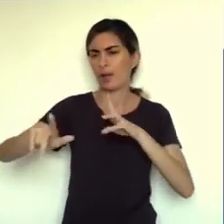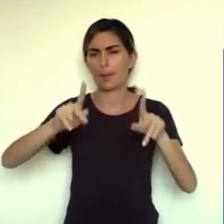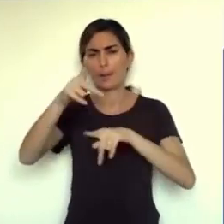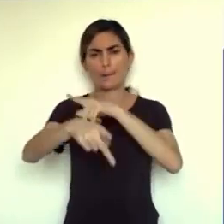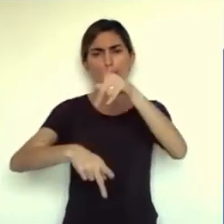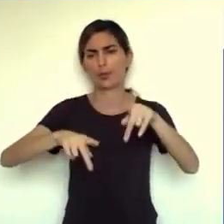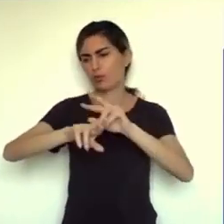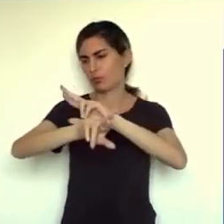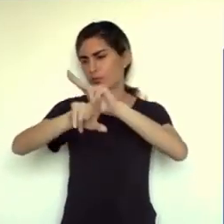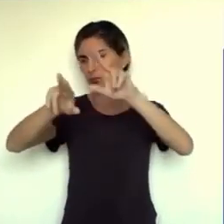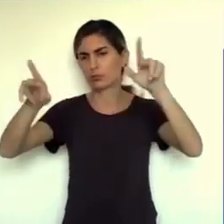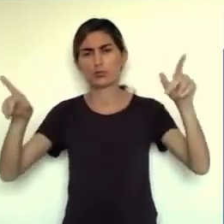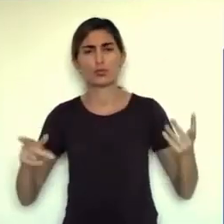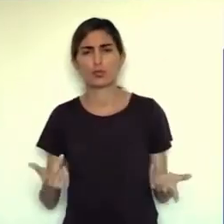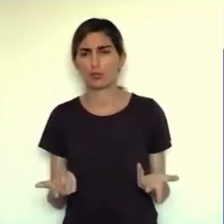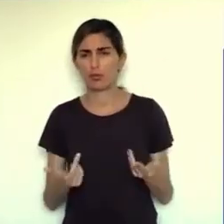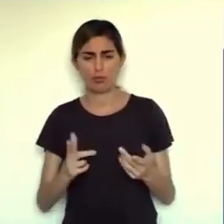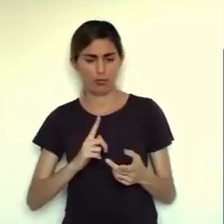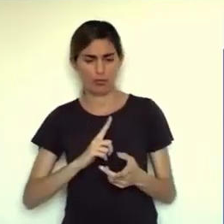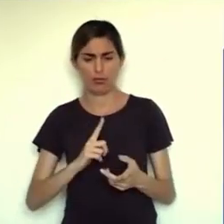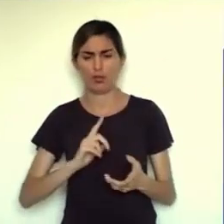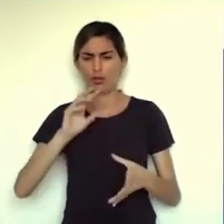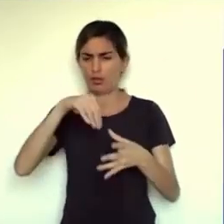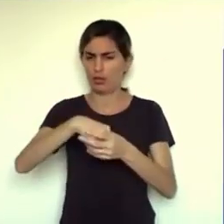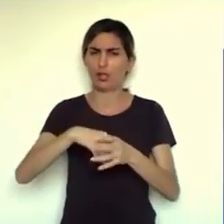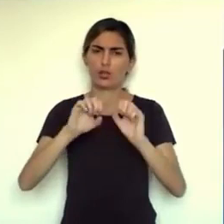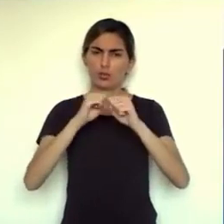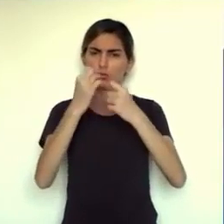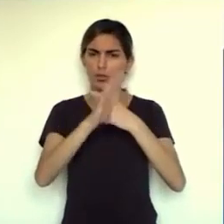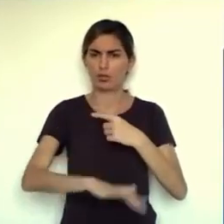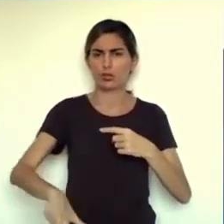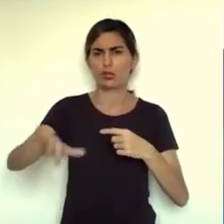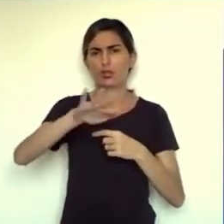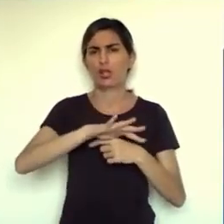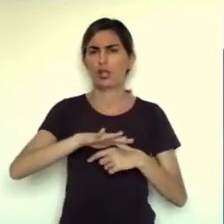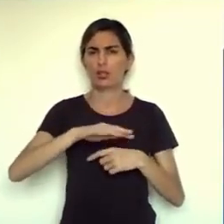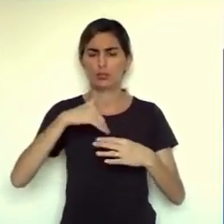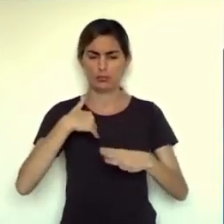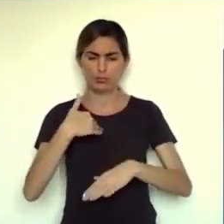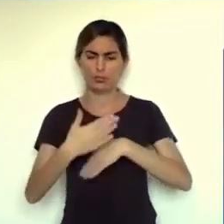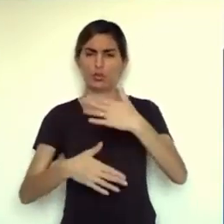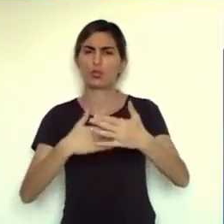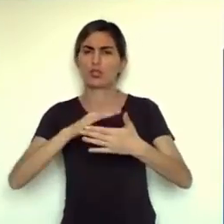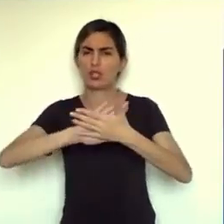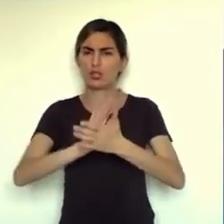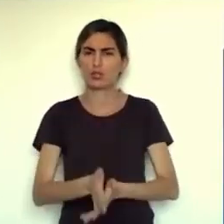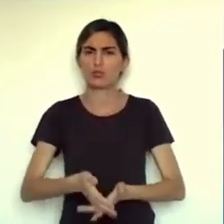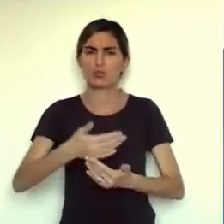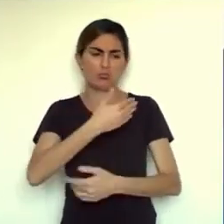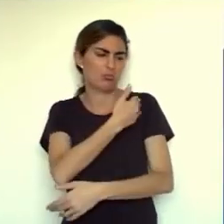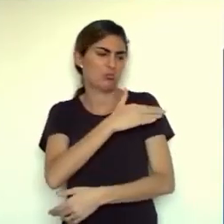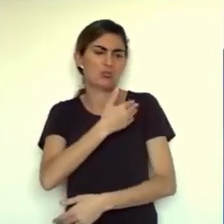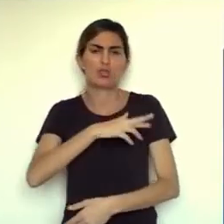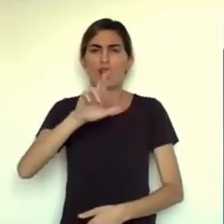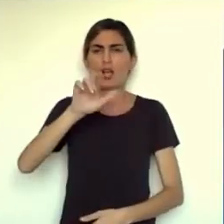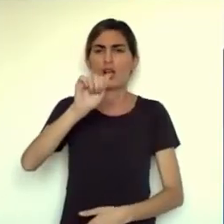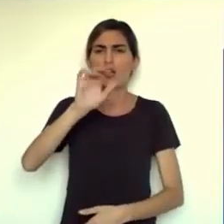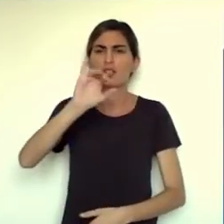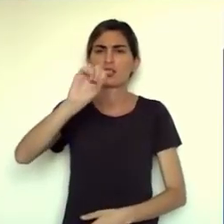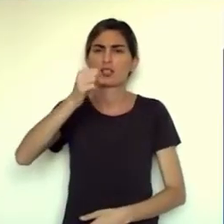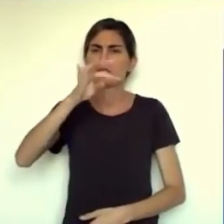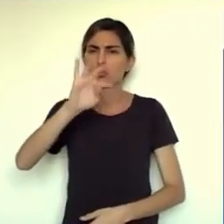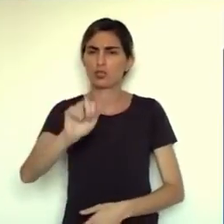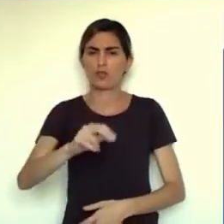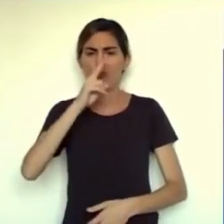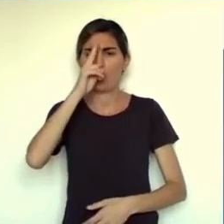de vários povos e estabelecer dentro dessa sociedade um processo racista tão